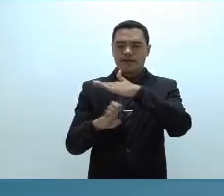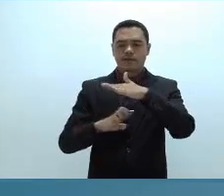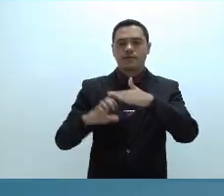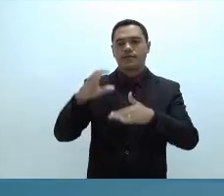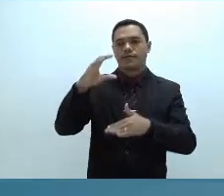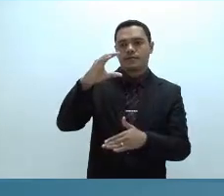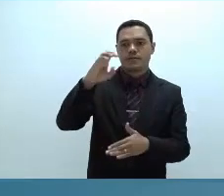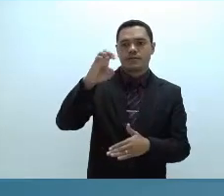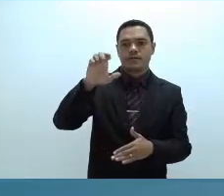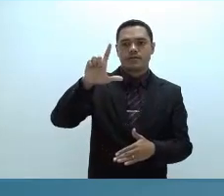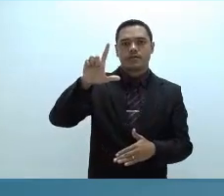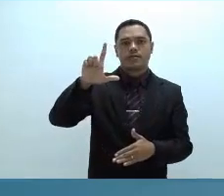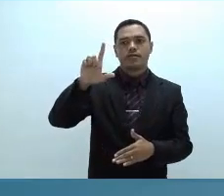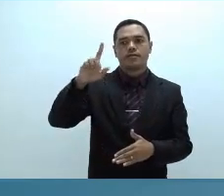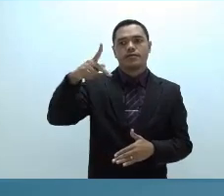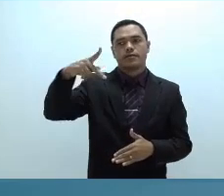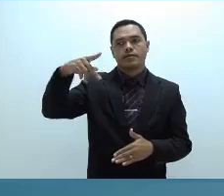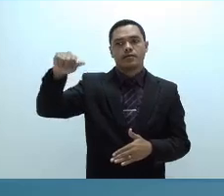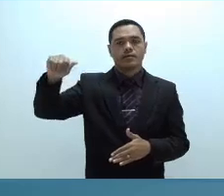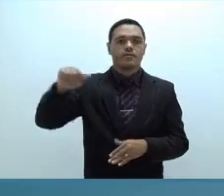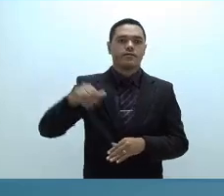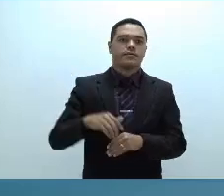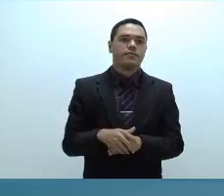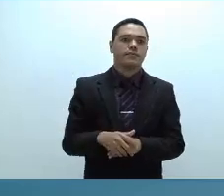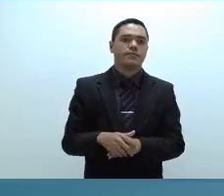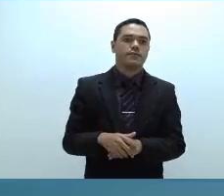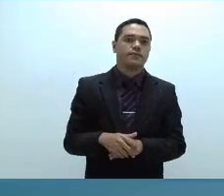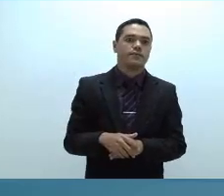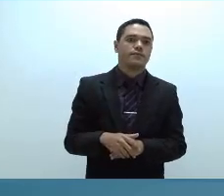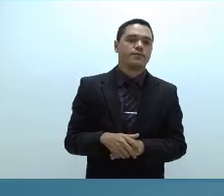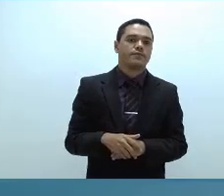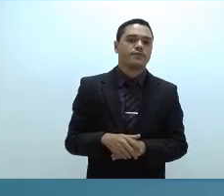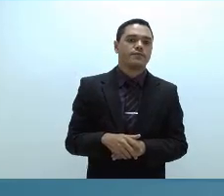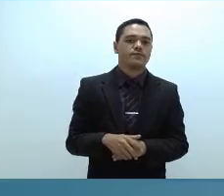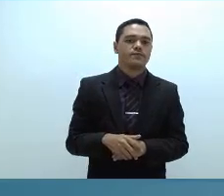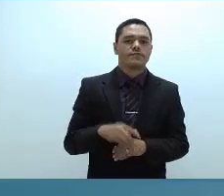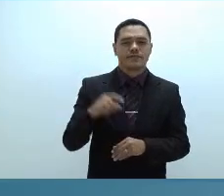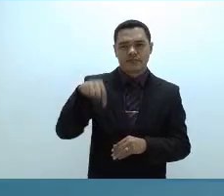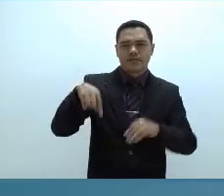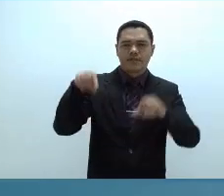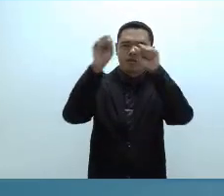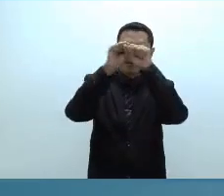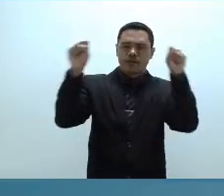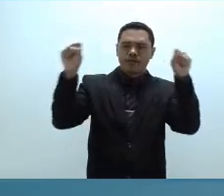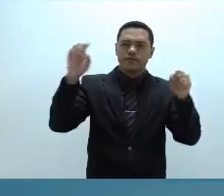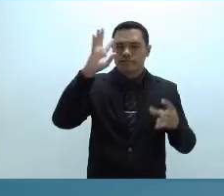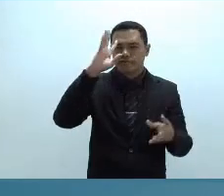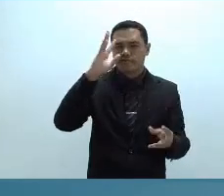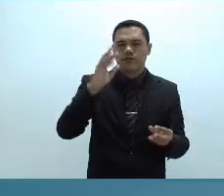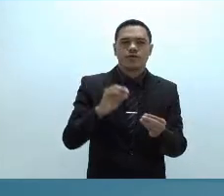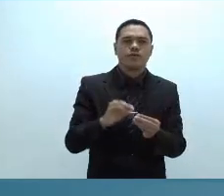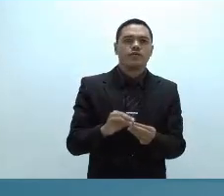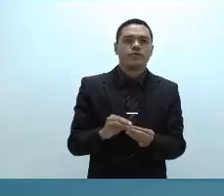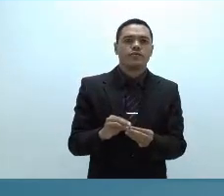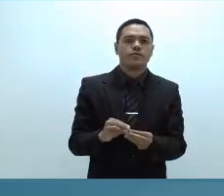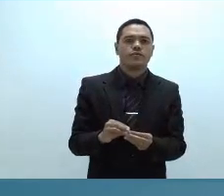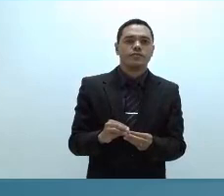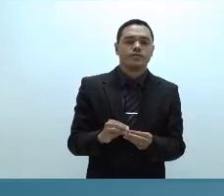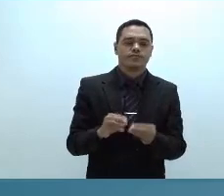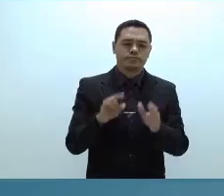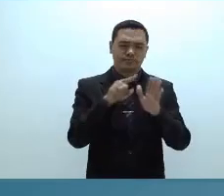Pará, este tribunal, entendendo em suma que a situação